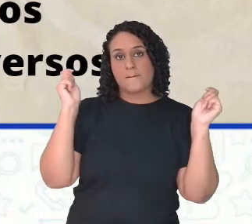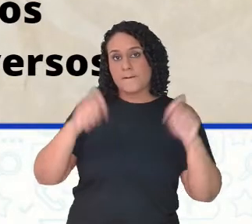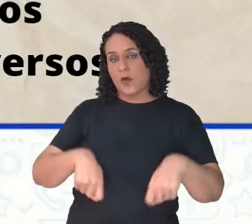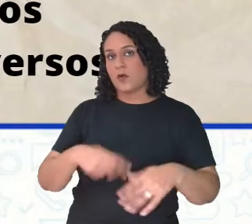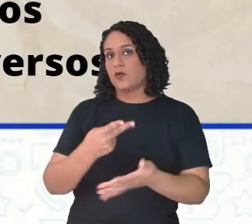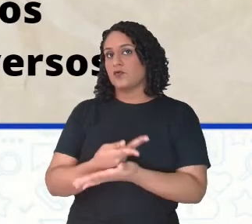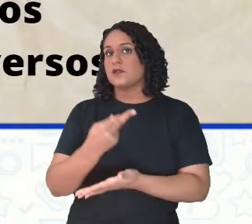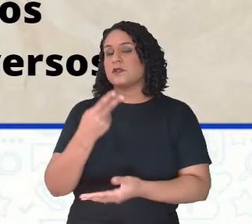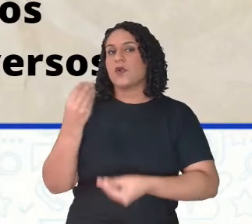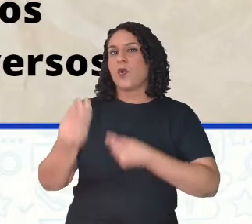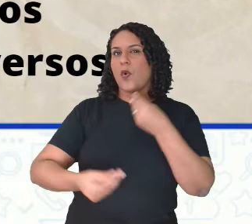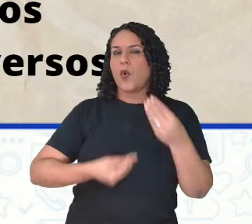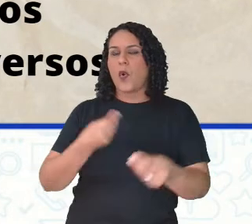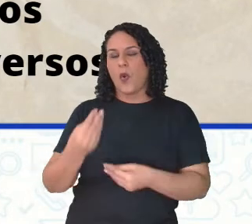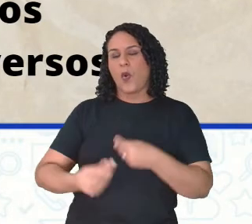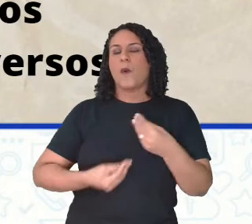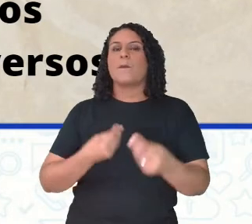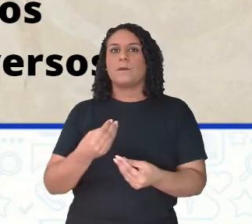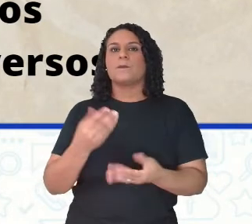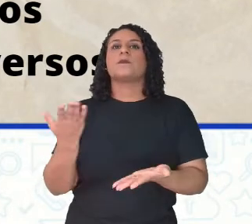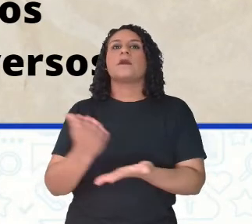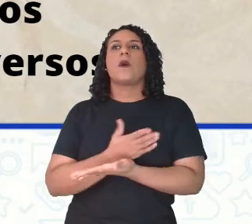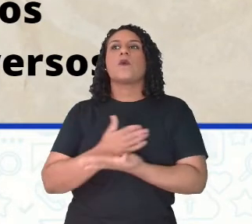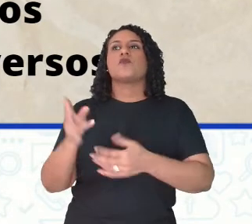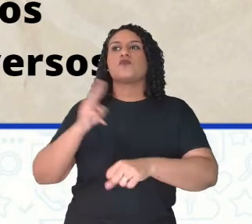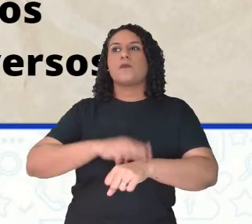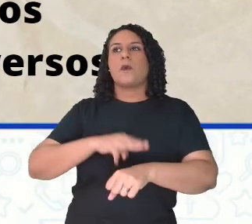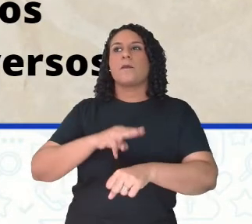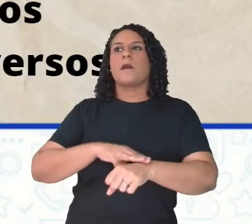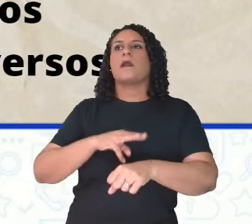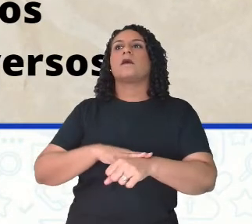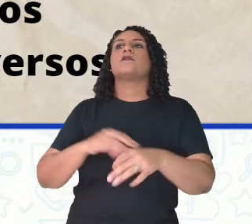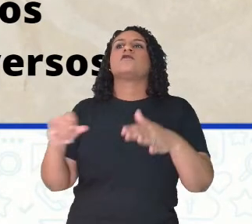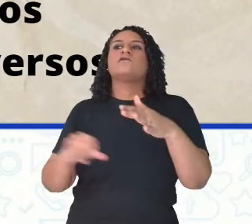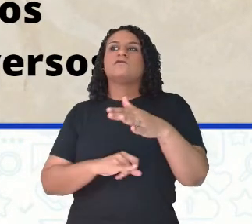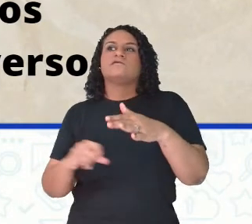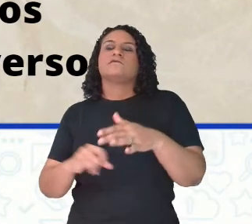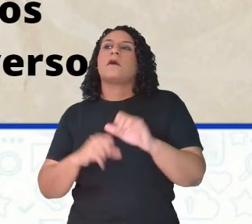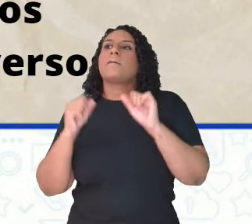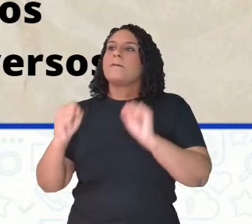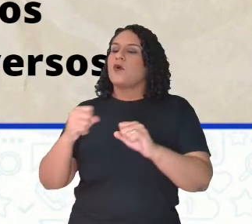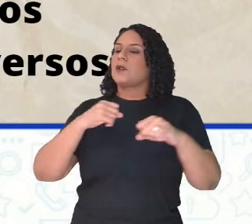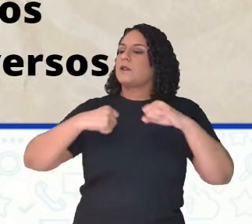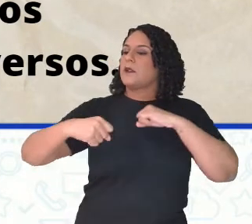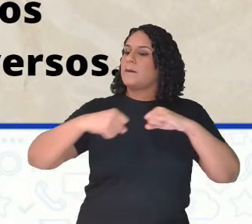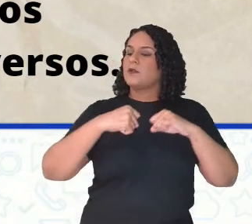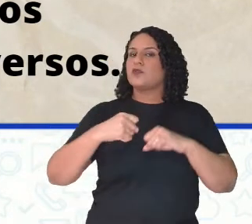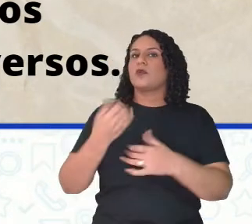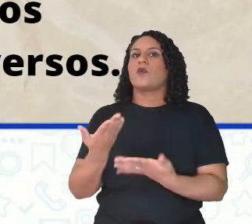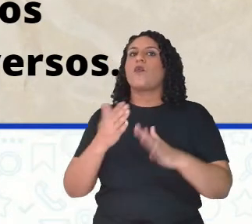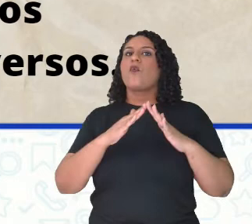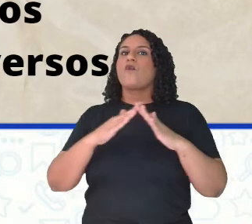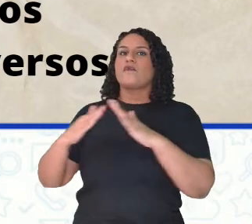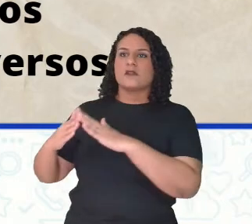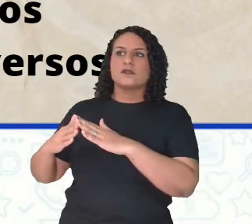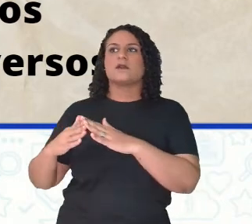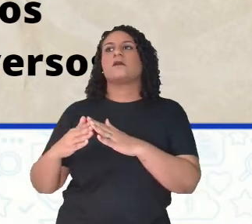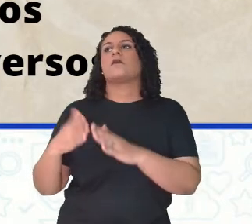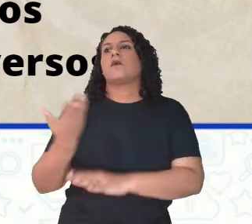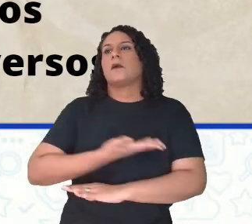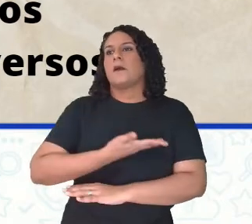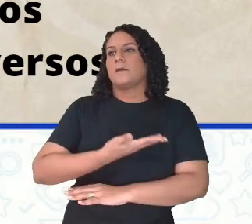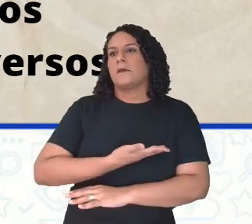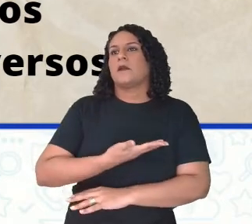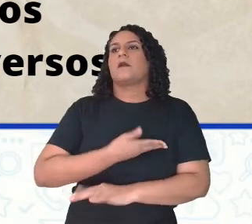acontecer em situações informais no nosso cotidiano, que é muito comum, debatermos com um amigo, um vizinho, um colega, com familiares, sobre